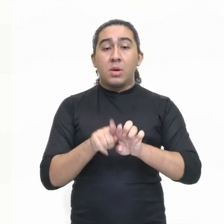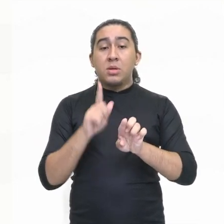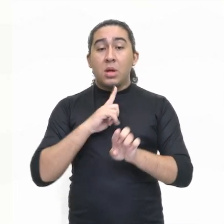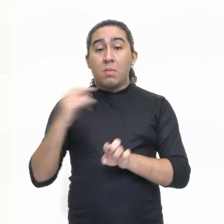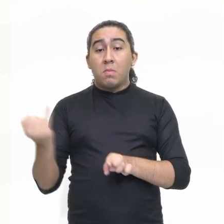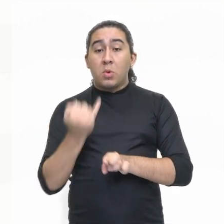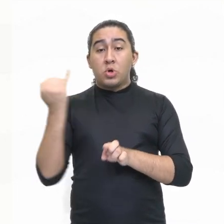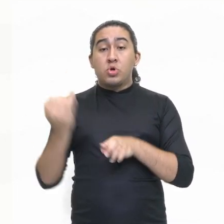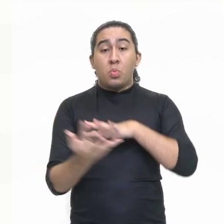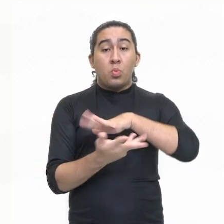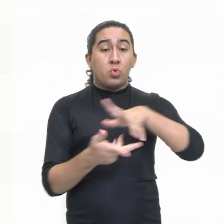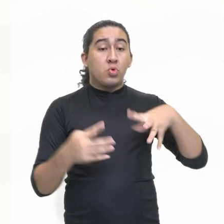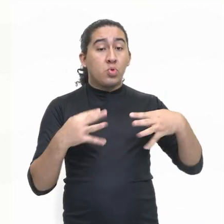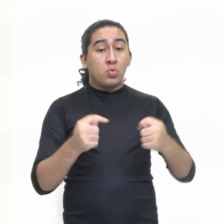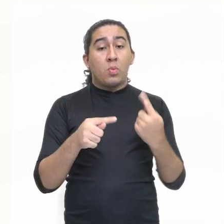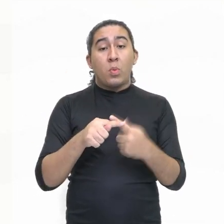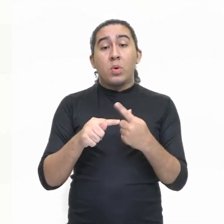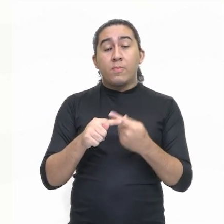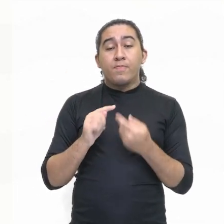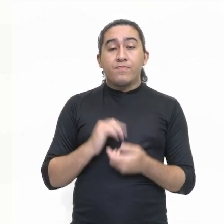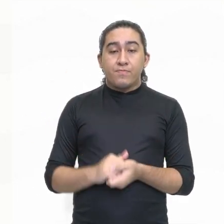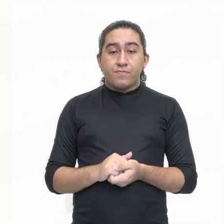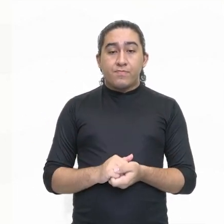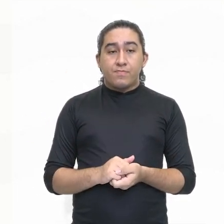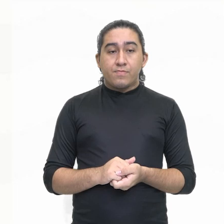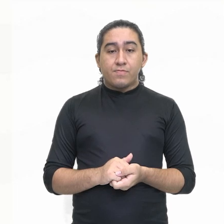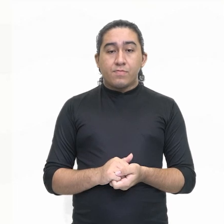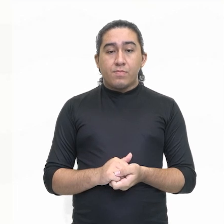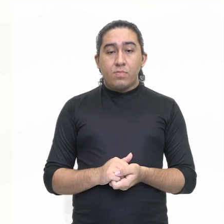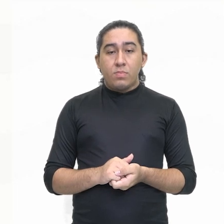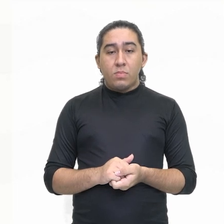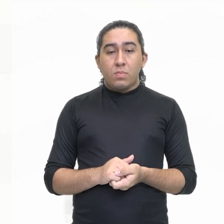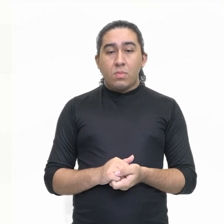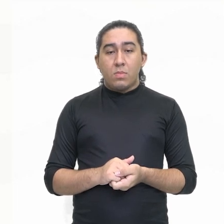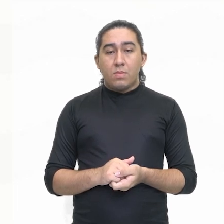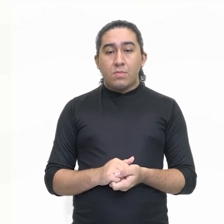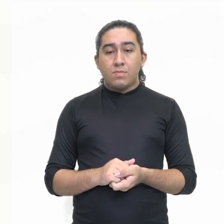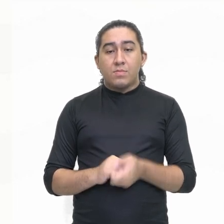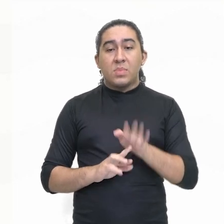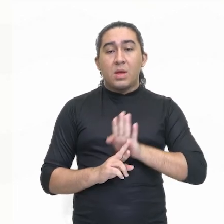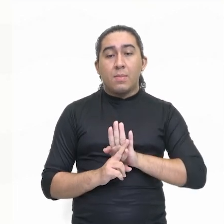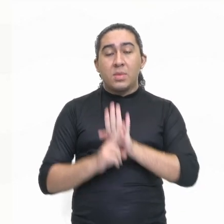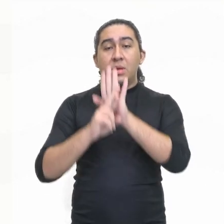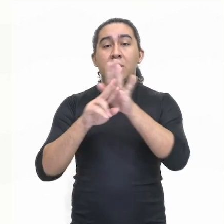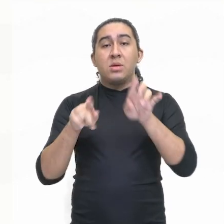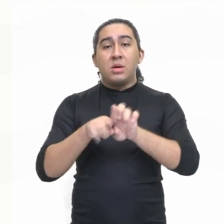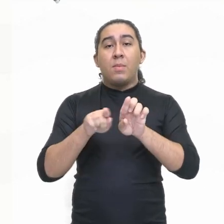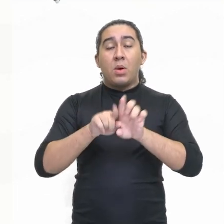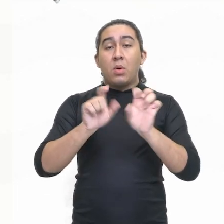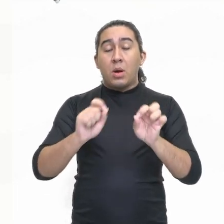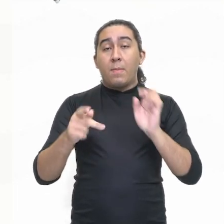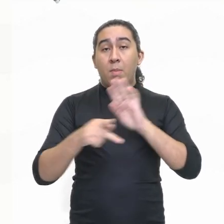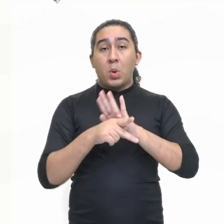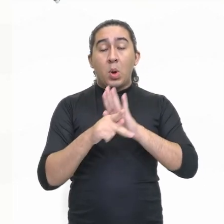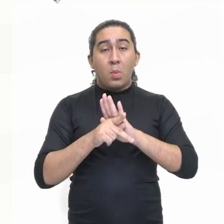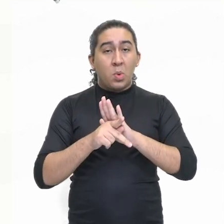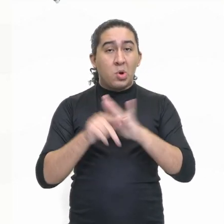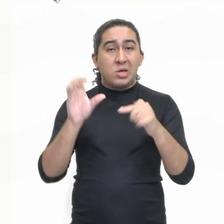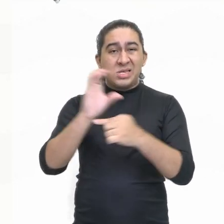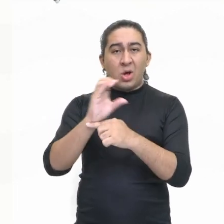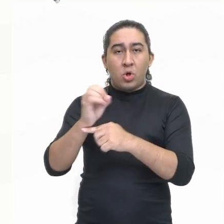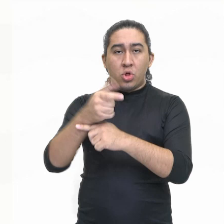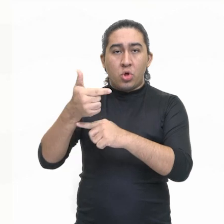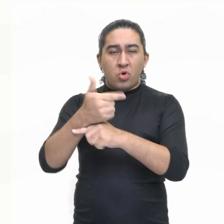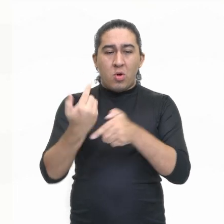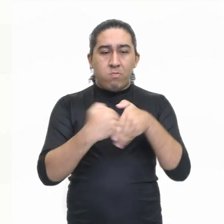global muito grande, porque eles representam uma grande quantidade de sequestro de carbono e